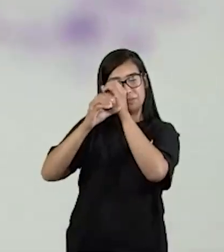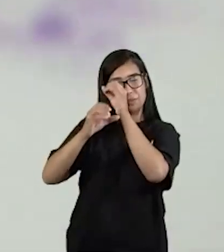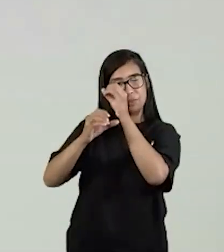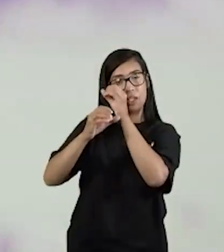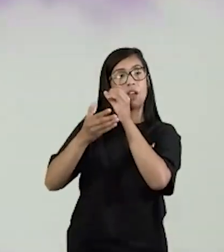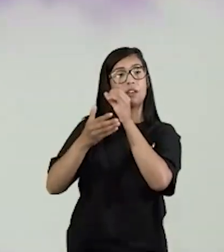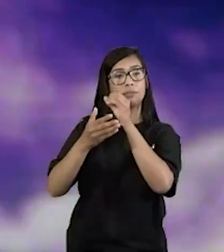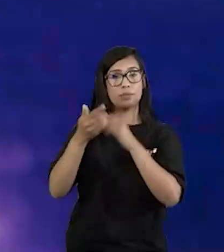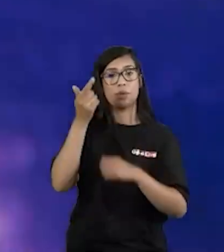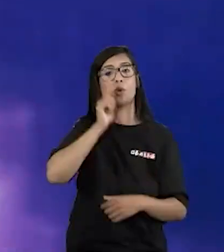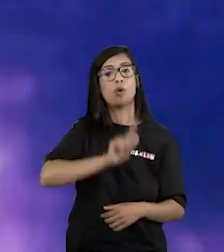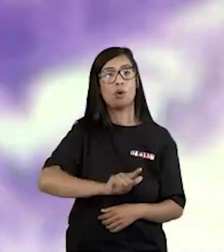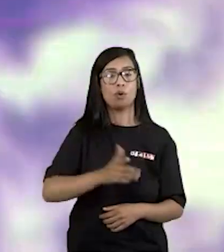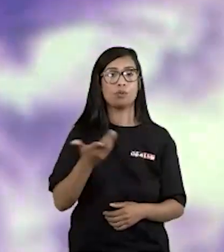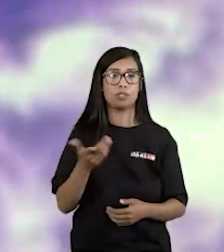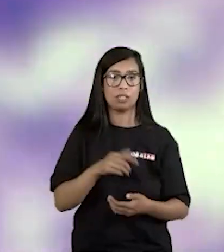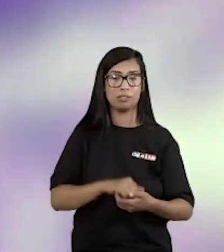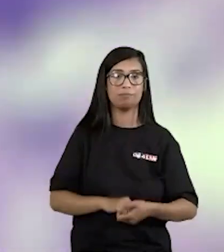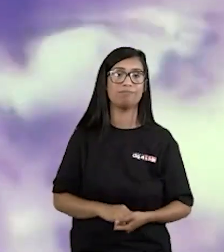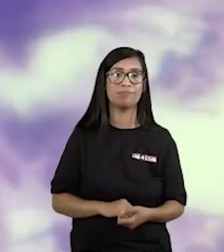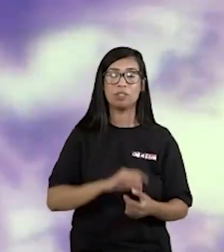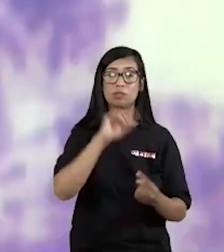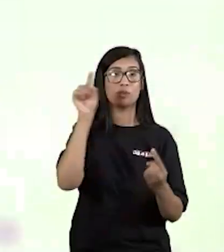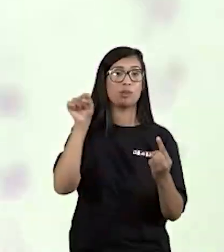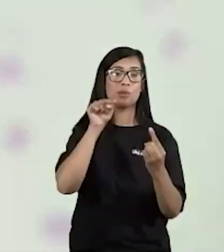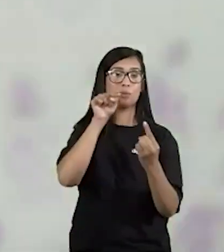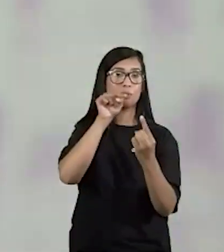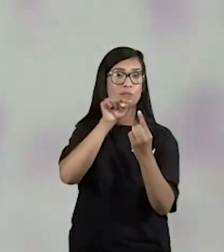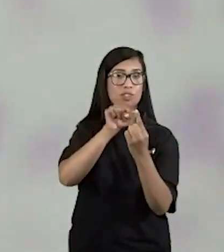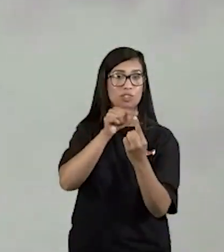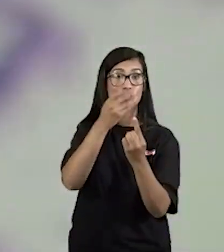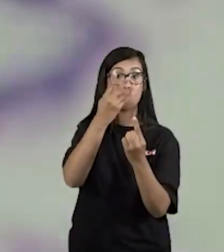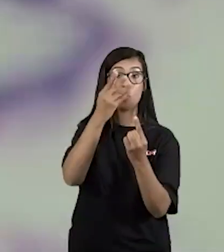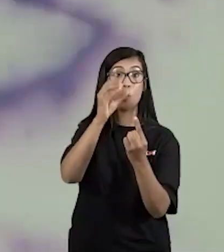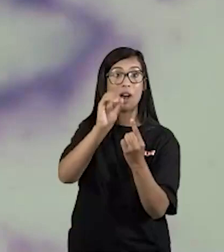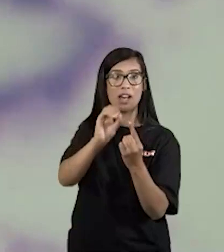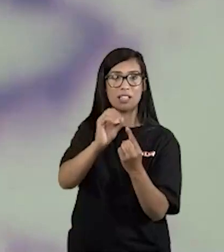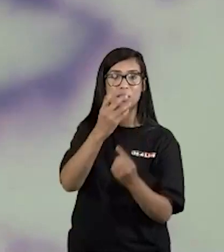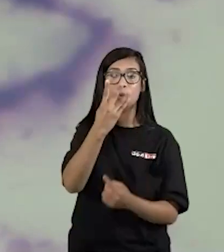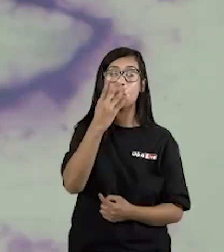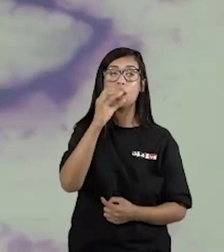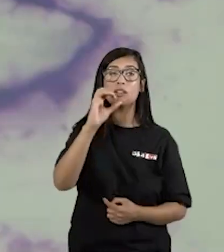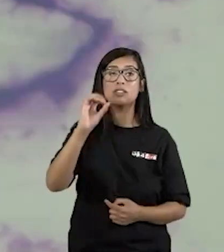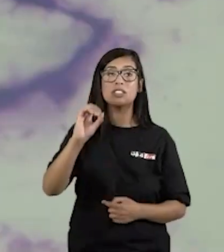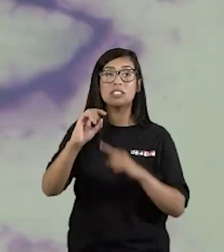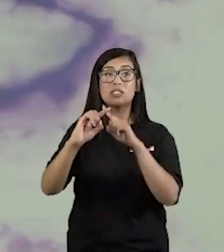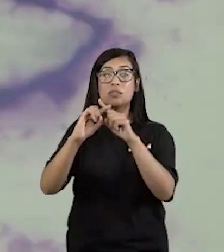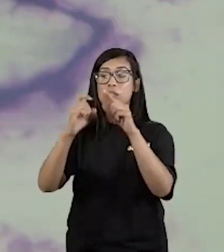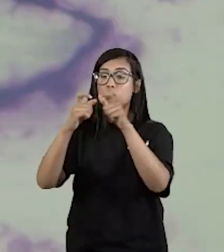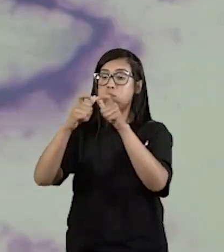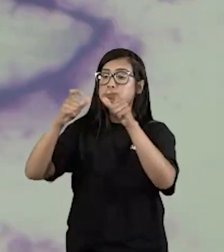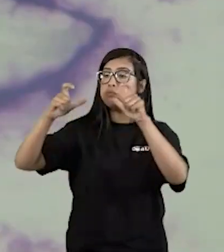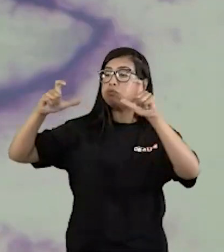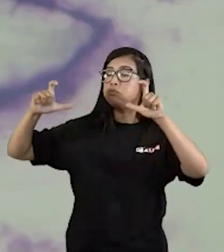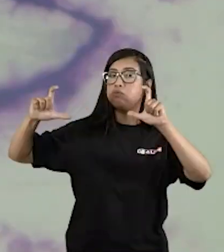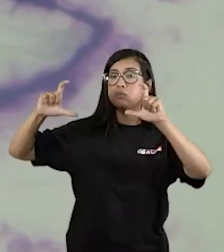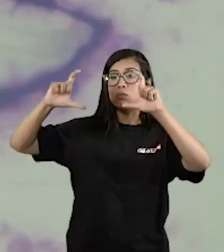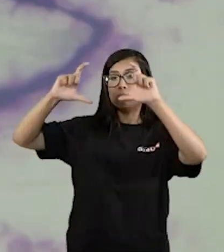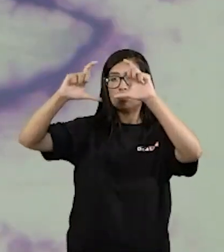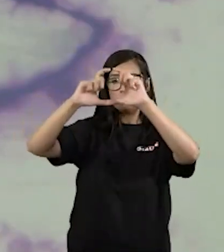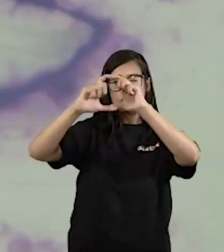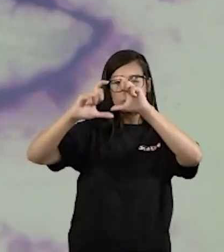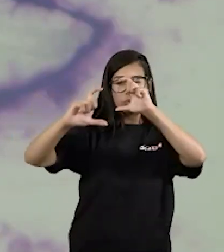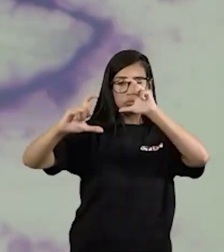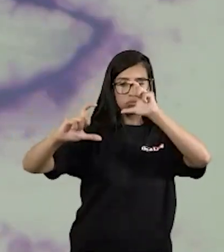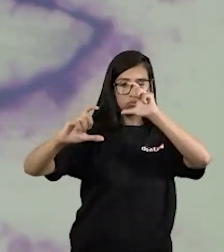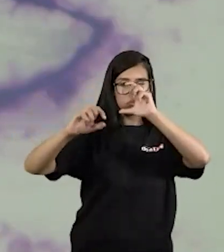hora que eu entro na objetiva de 40, aumento de 400 vezes, a gente acaba tendo mais dificuldade de encontrar